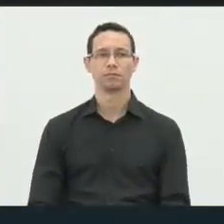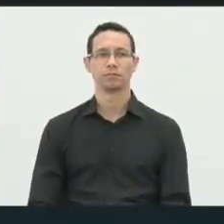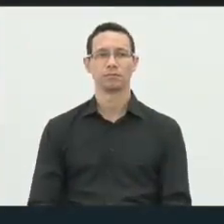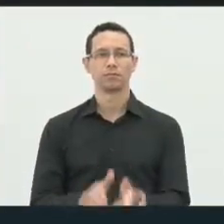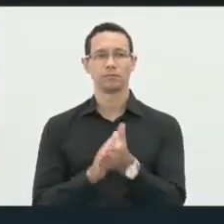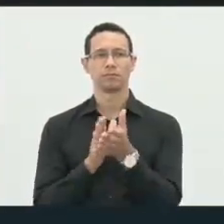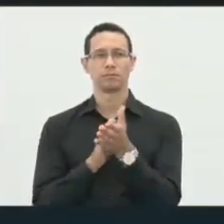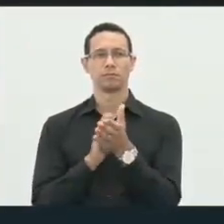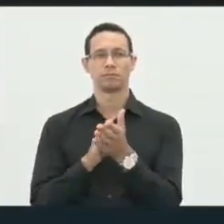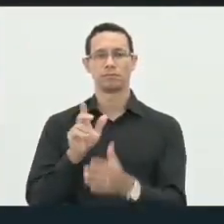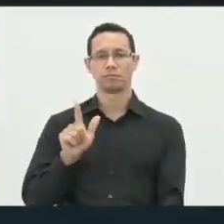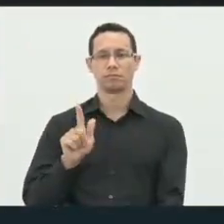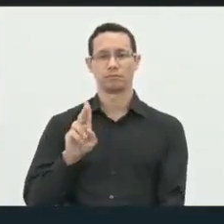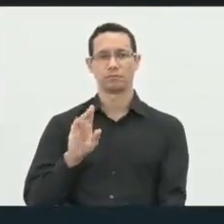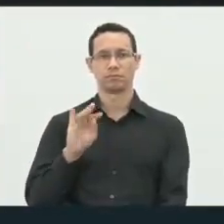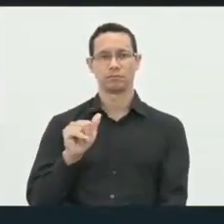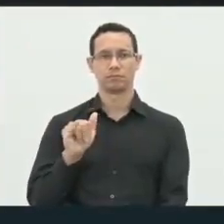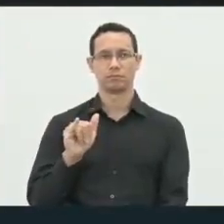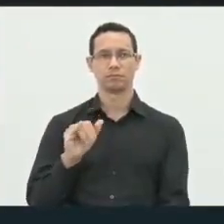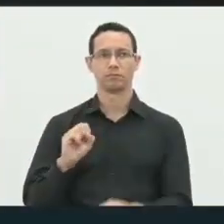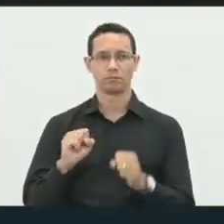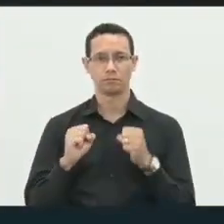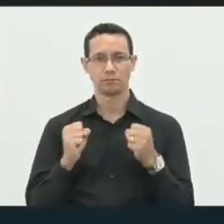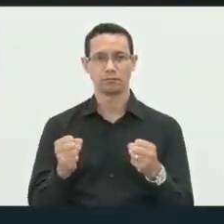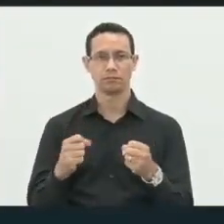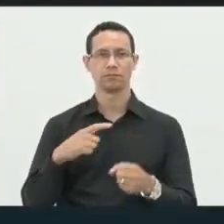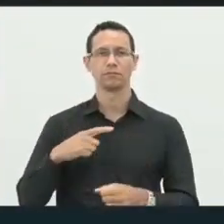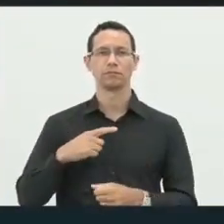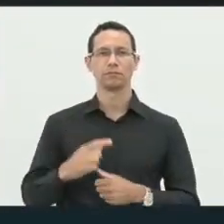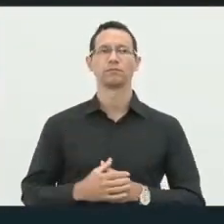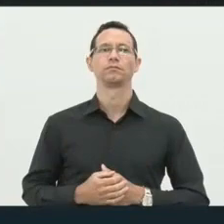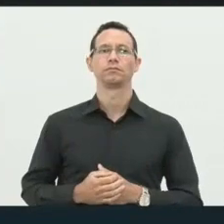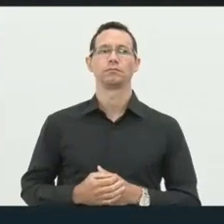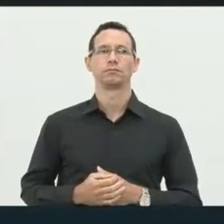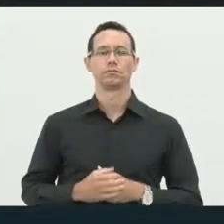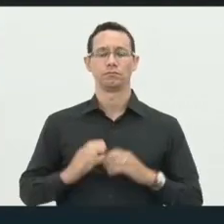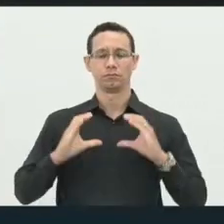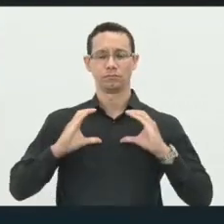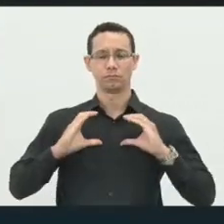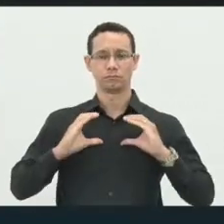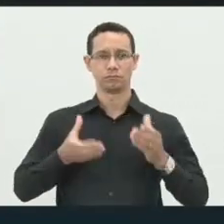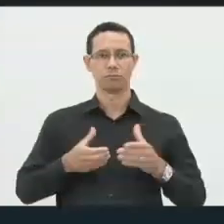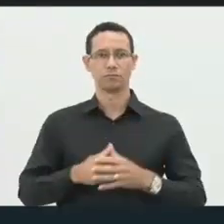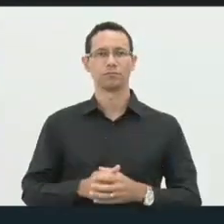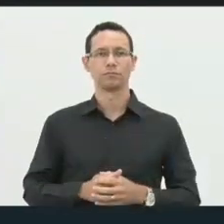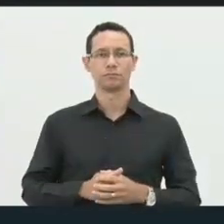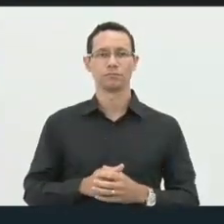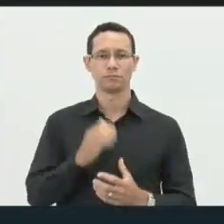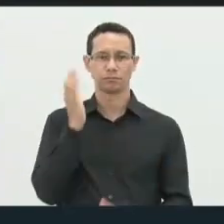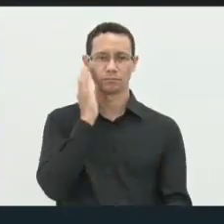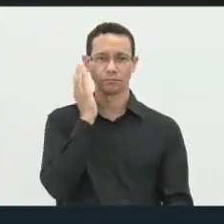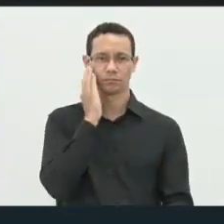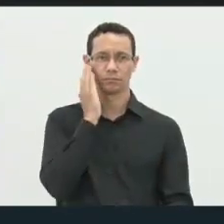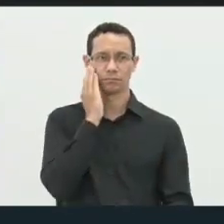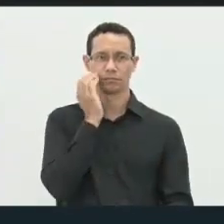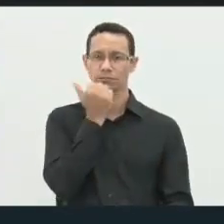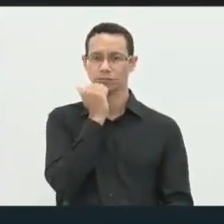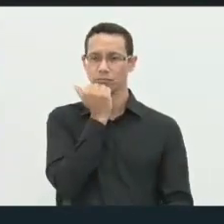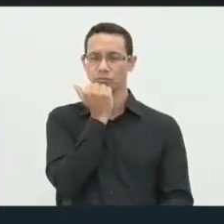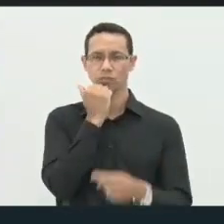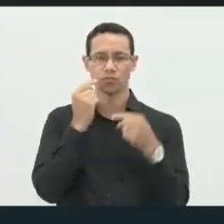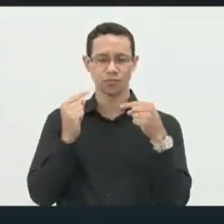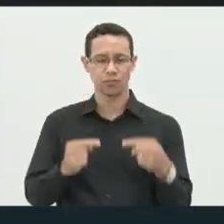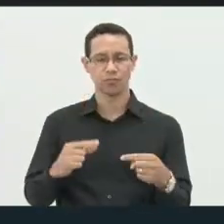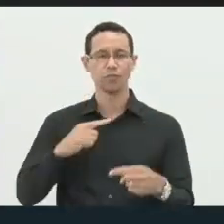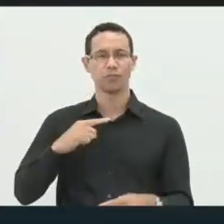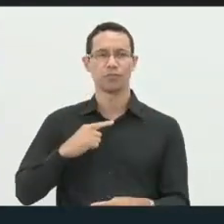governo gute por essa ação que foi uma ação corajosa nós sabemos os desafios que existe na saúde da nossa